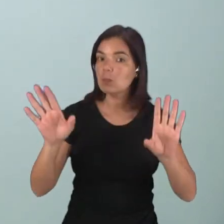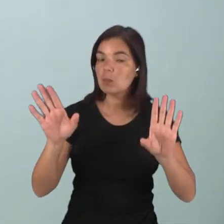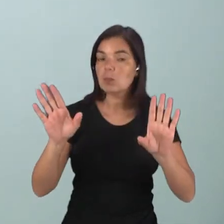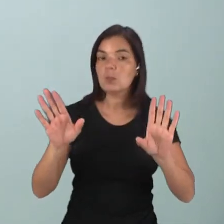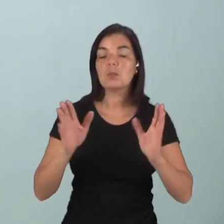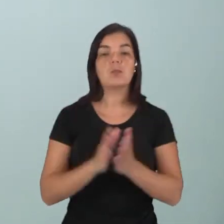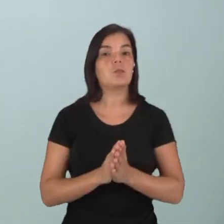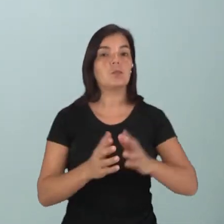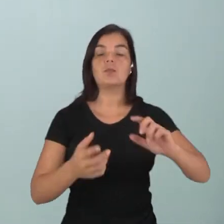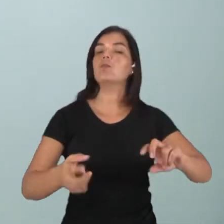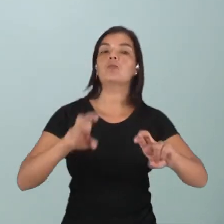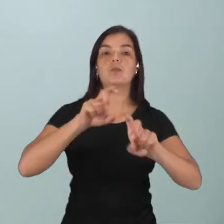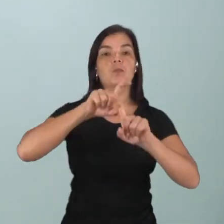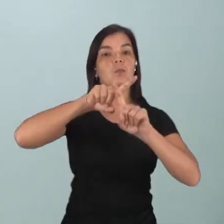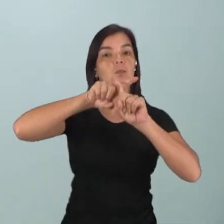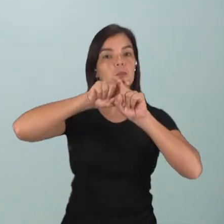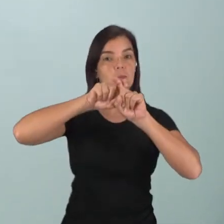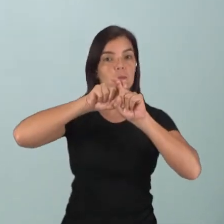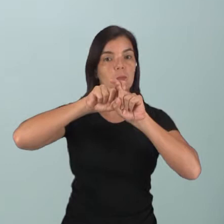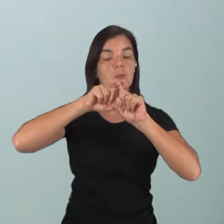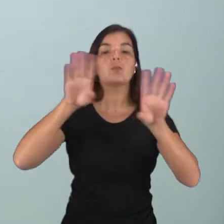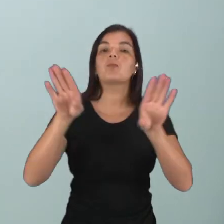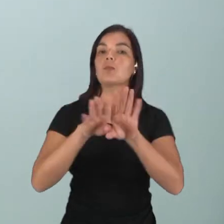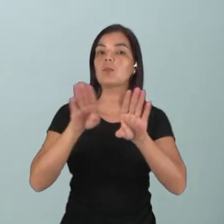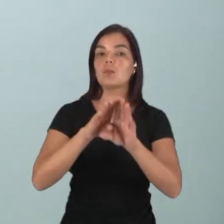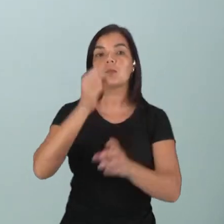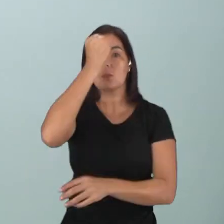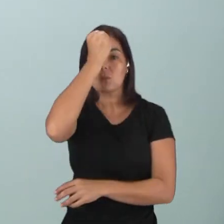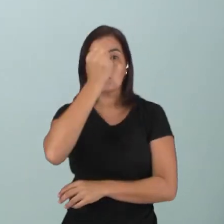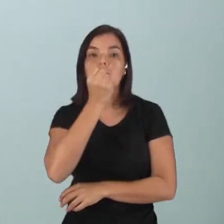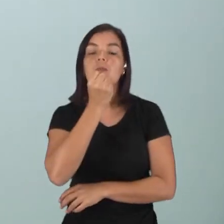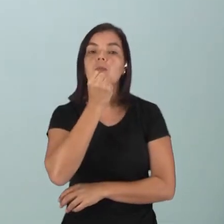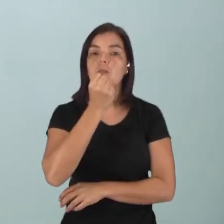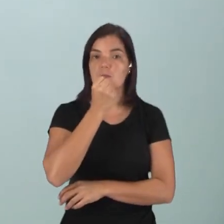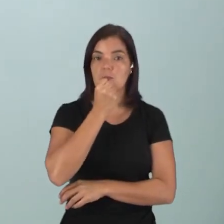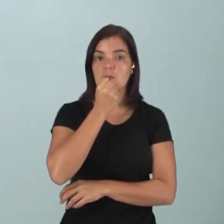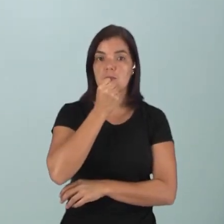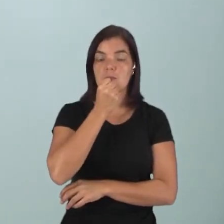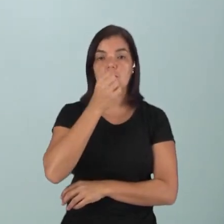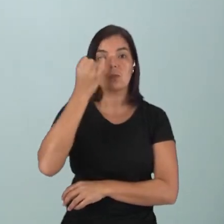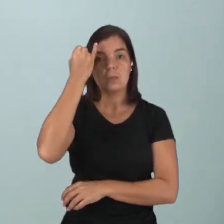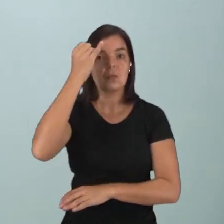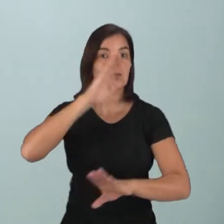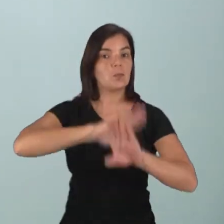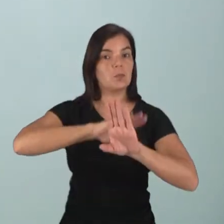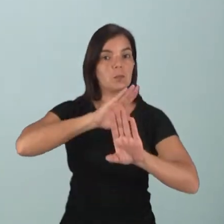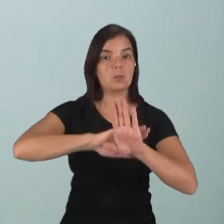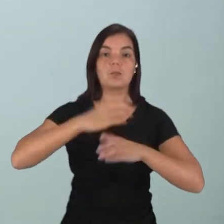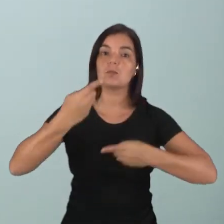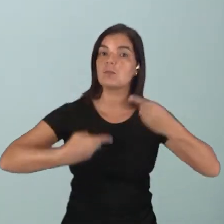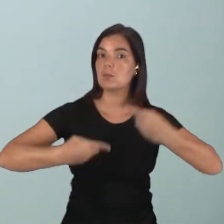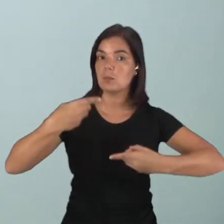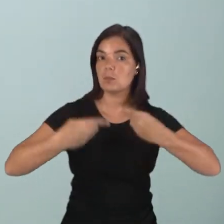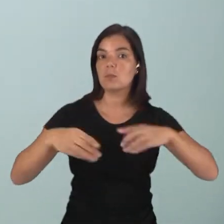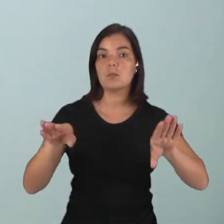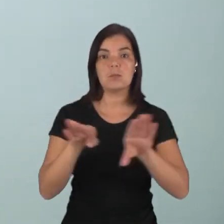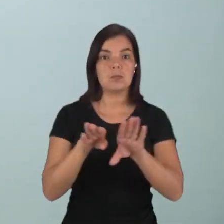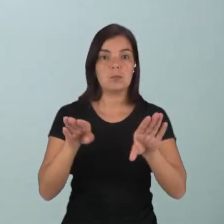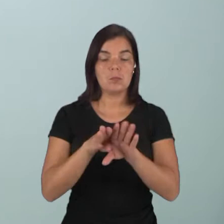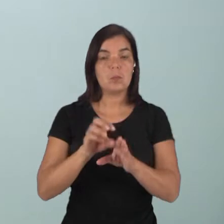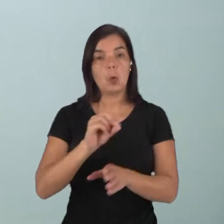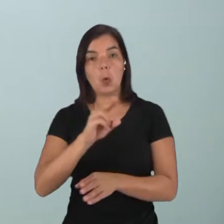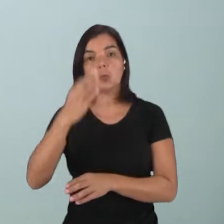liberal, anarquista, socialista, né? Pode ser uma ideologia política ou também uma